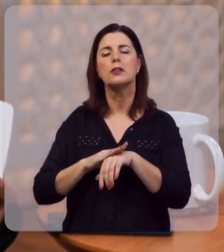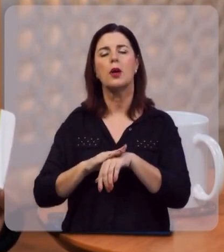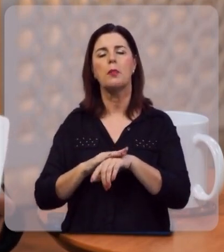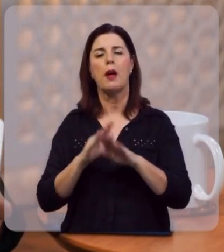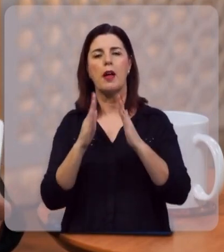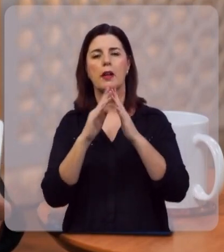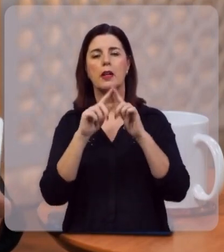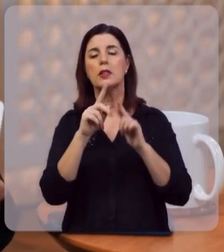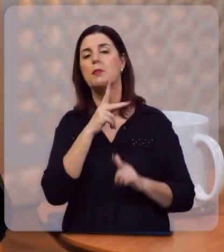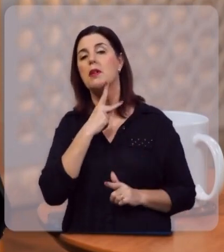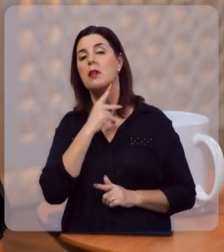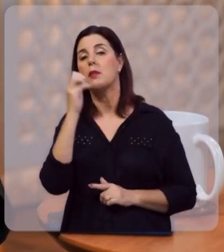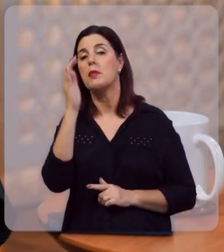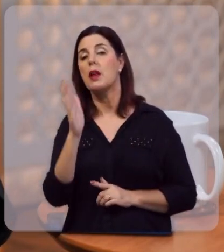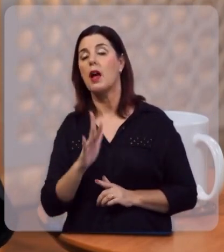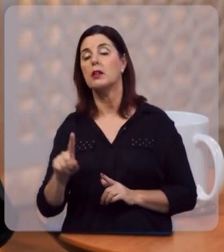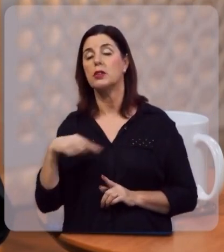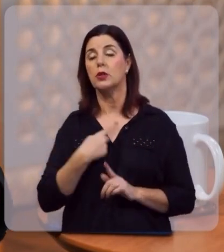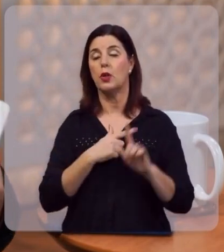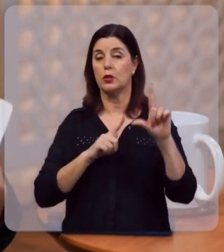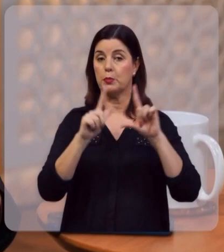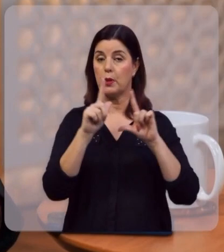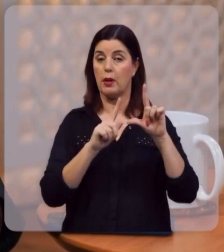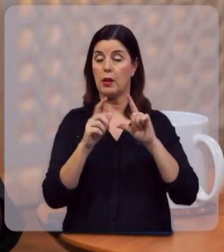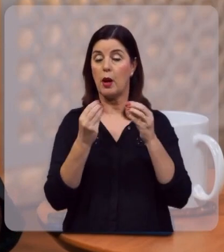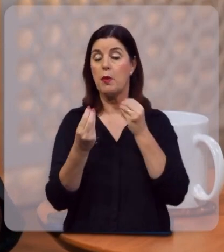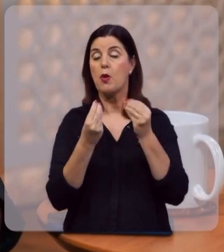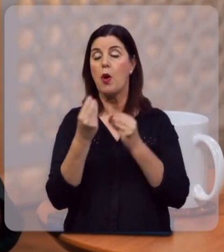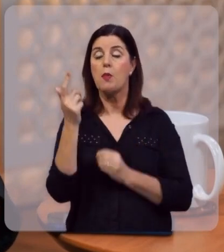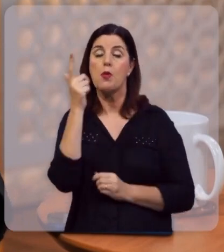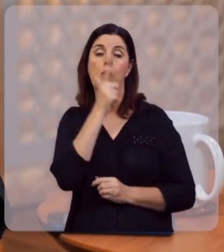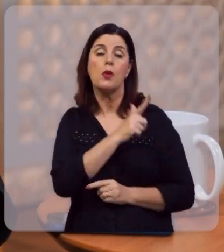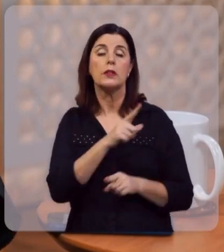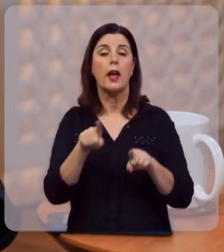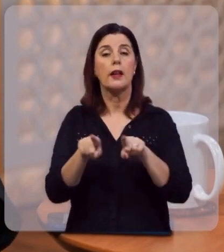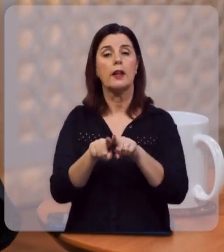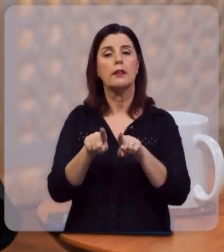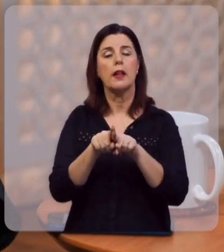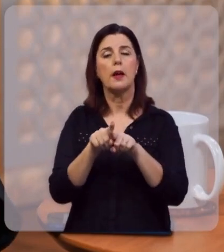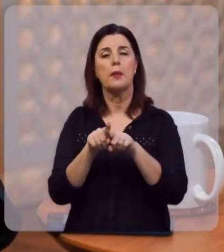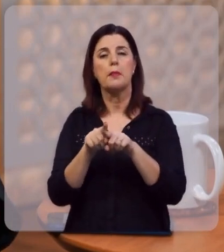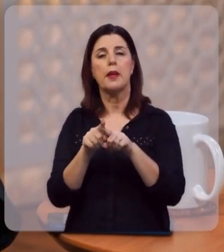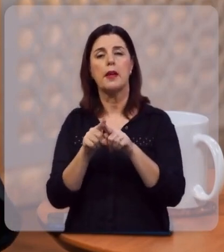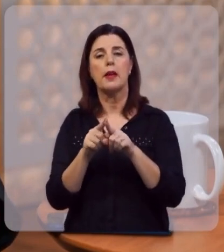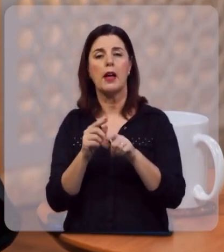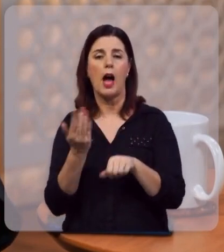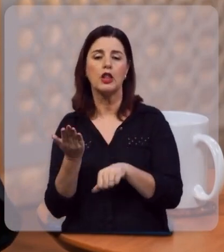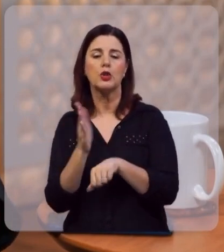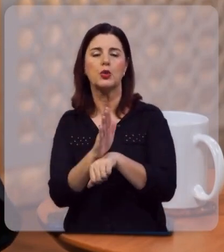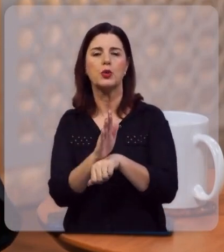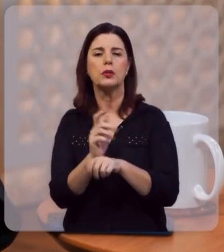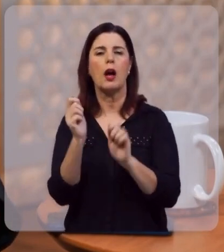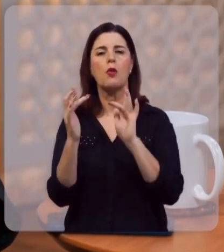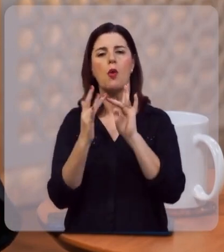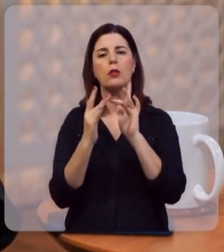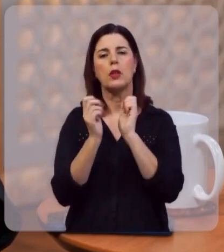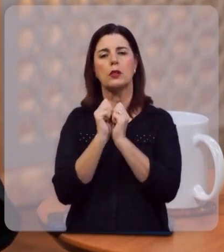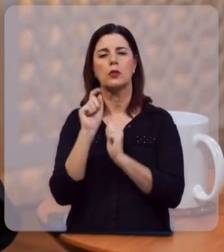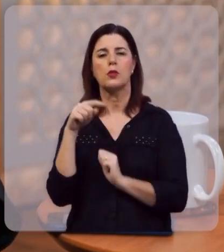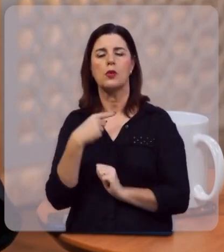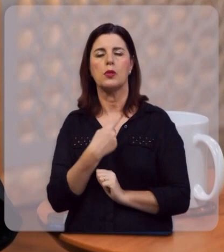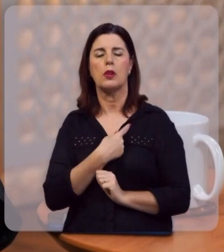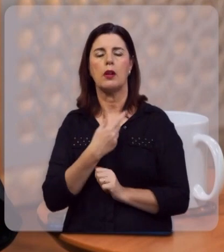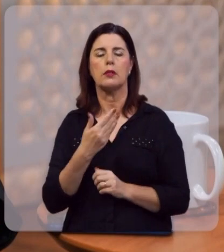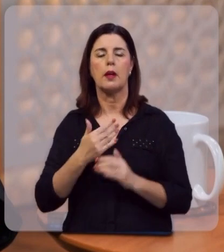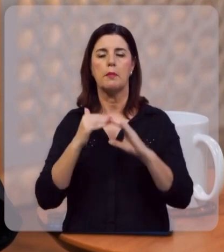sobre a Igreja Presbiteriana do Brasil, sobre o nosso programa e como você também pode participar e contribuir, entre em contato conosco, porque nós